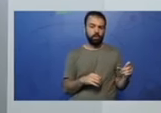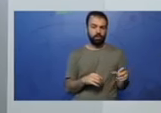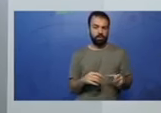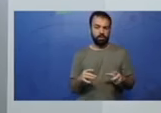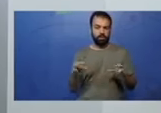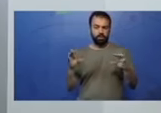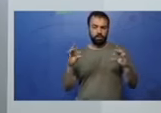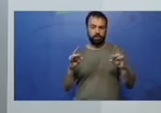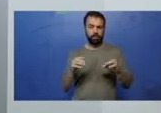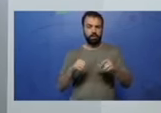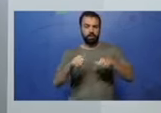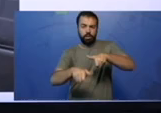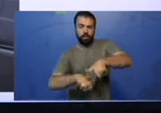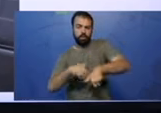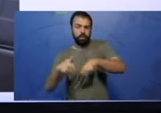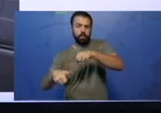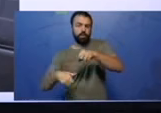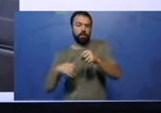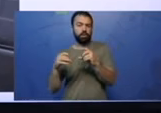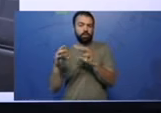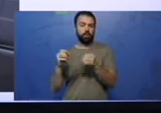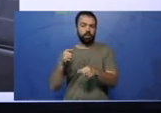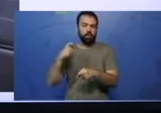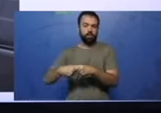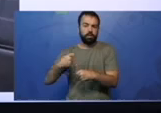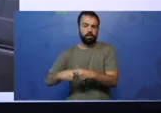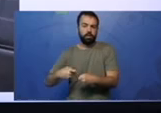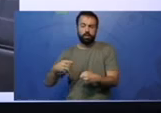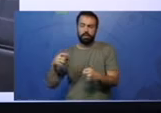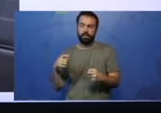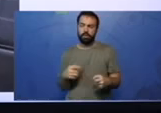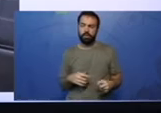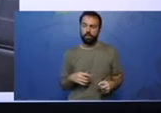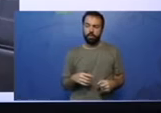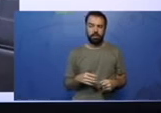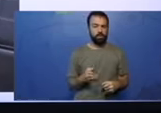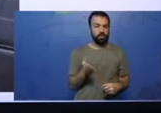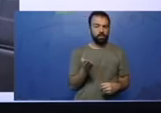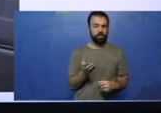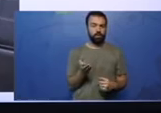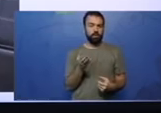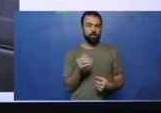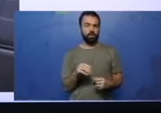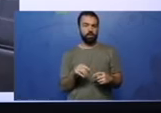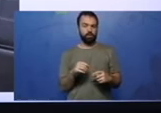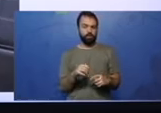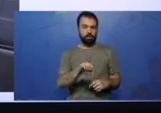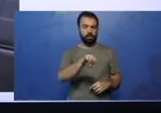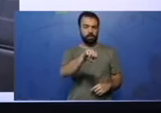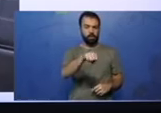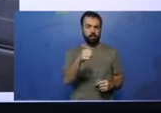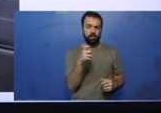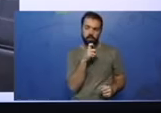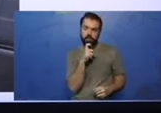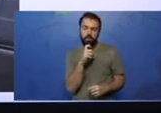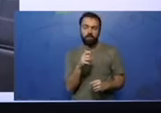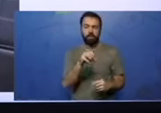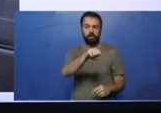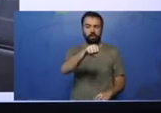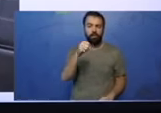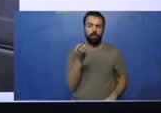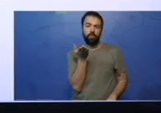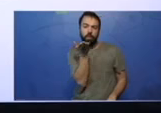Aí um exemplo bem simples, né? Quando a gente coloca a água líquida para formar os nossos cubinhos de gelo lá no congelador.